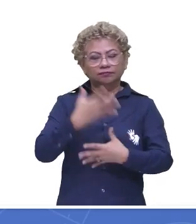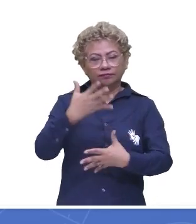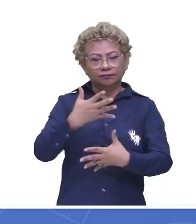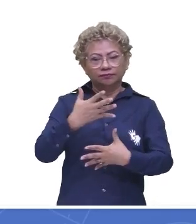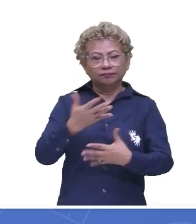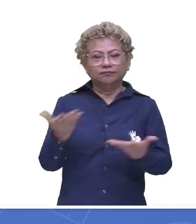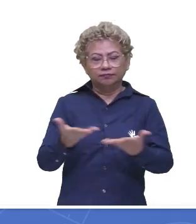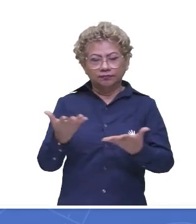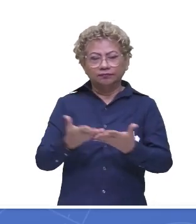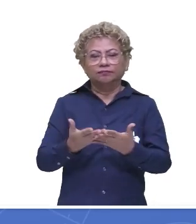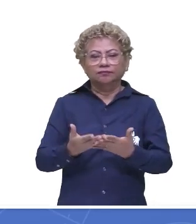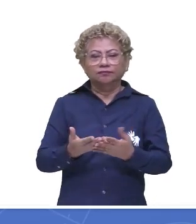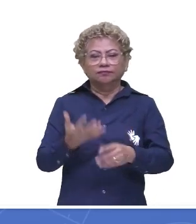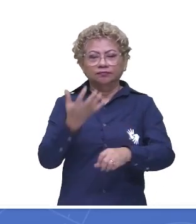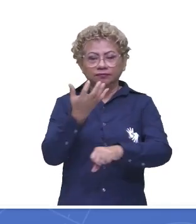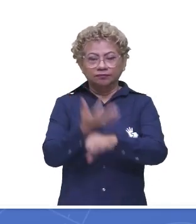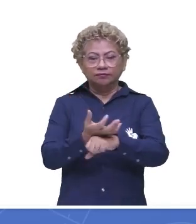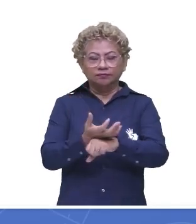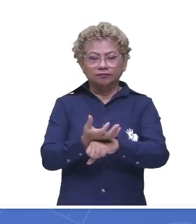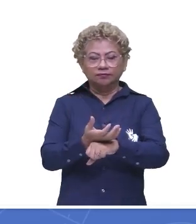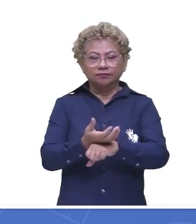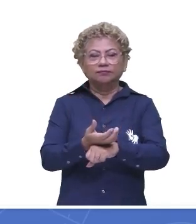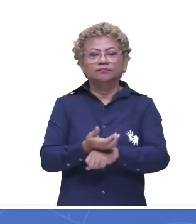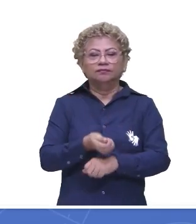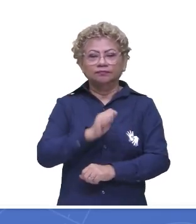a aula de espanhol. Tchau, pessoal!